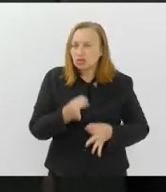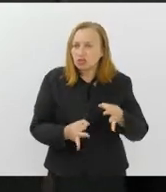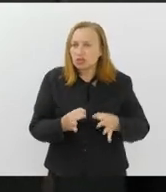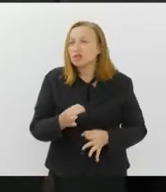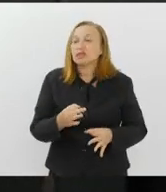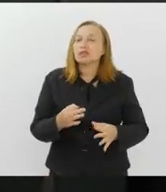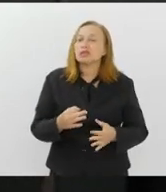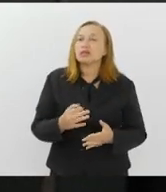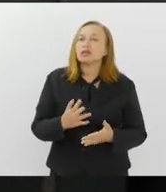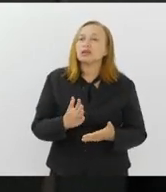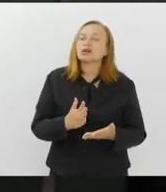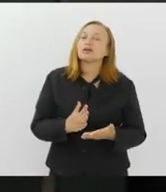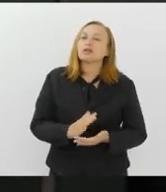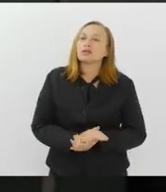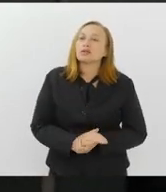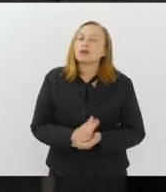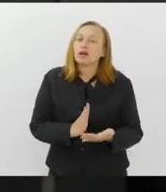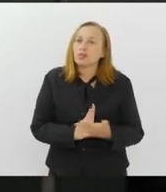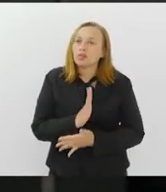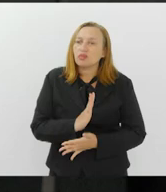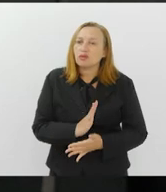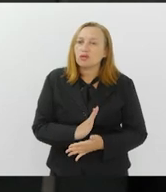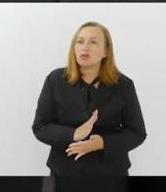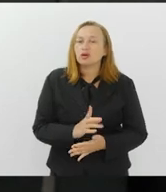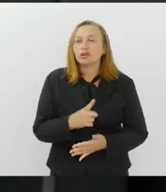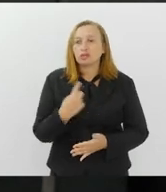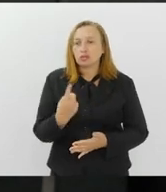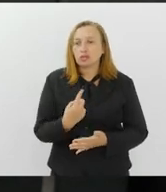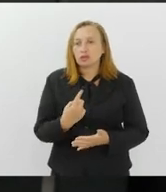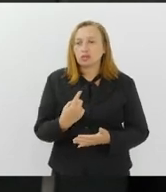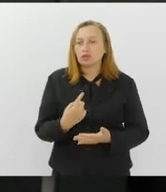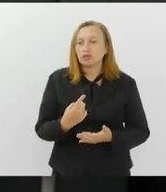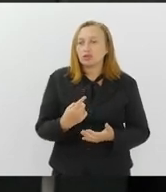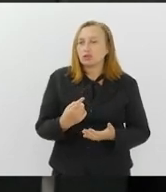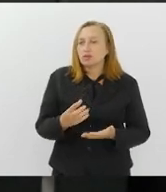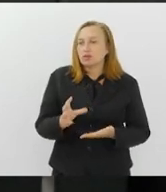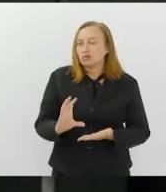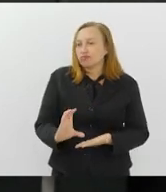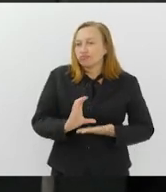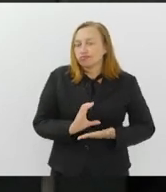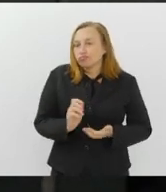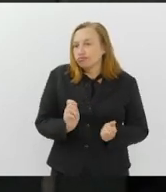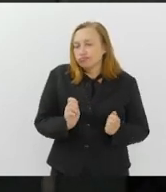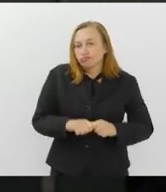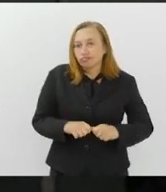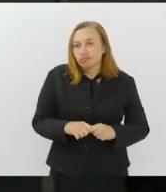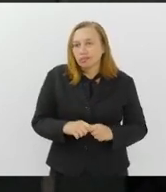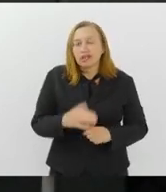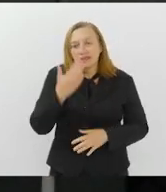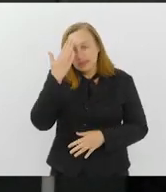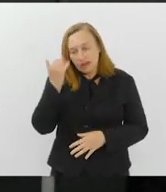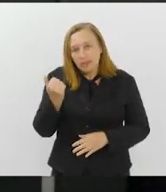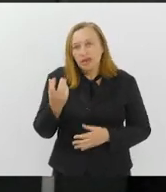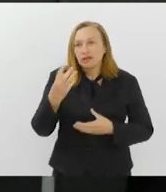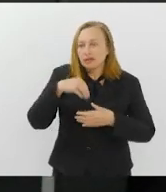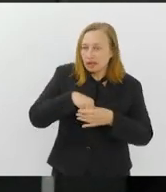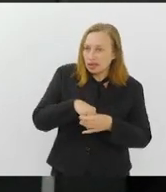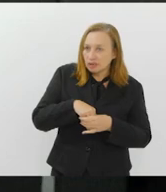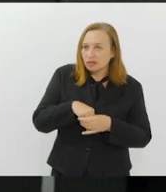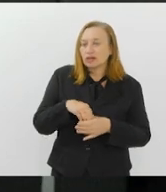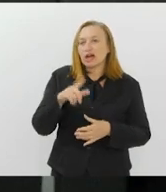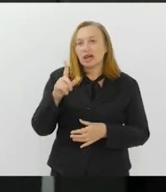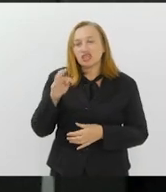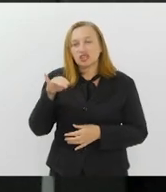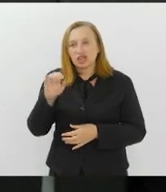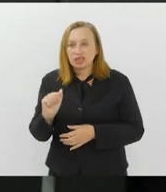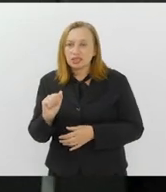a agência é impossibilitada de receber o CID, ou seja, a condição de saúde do paciente dentro da Agência Nacional de